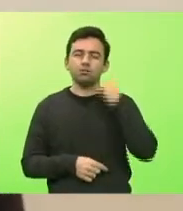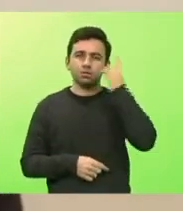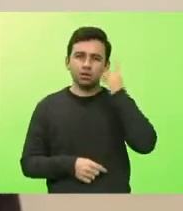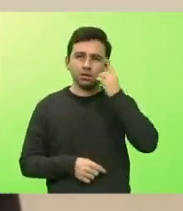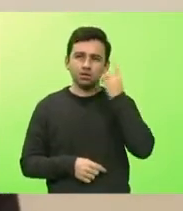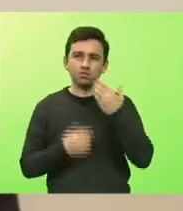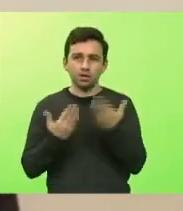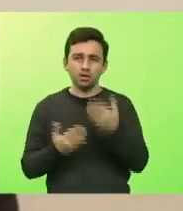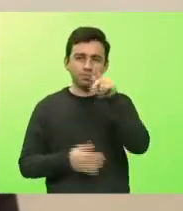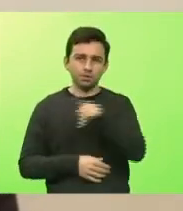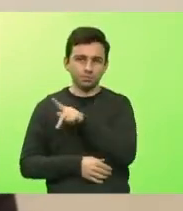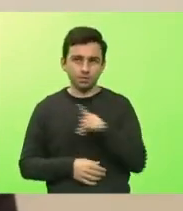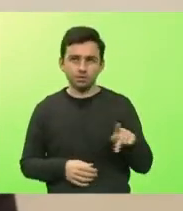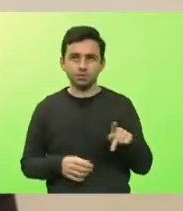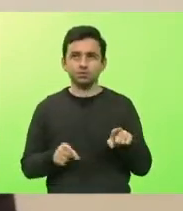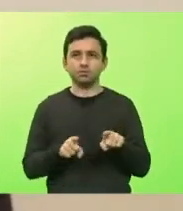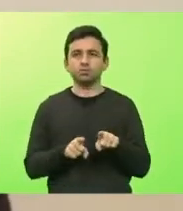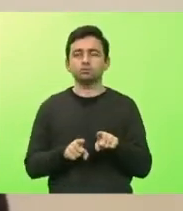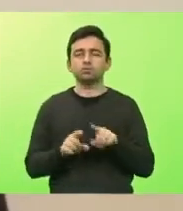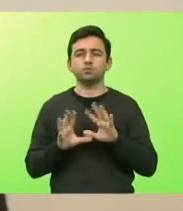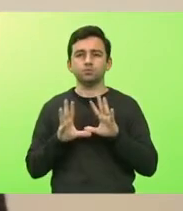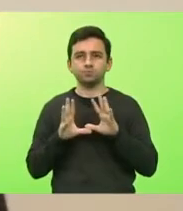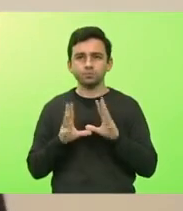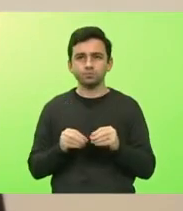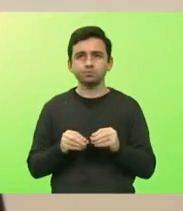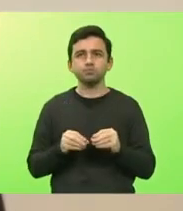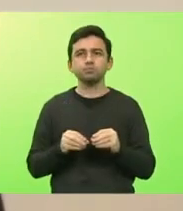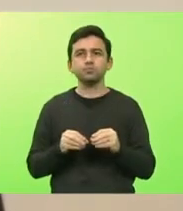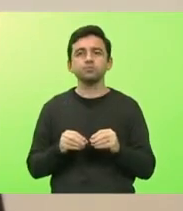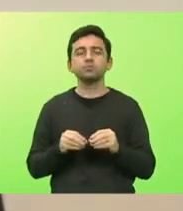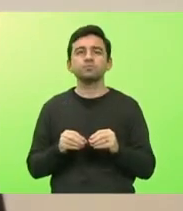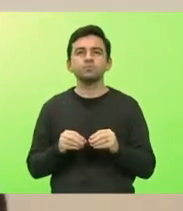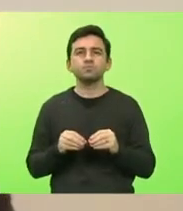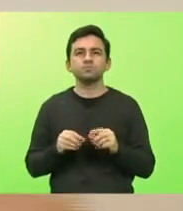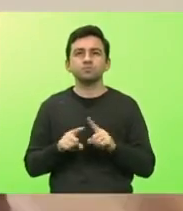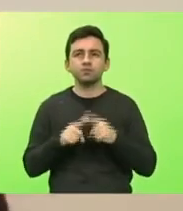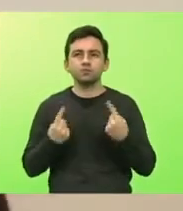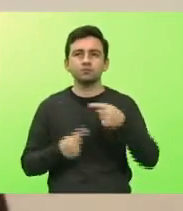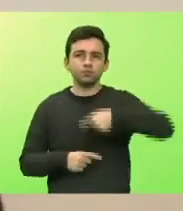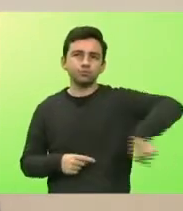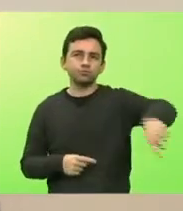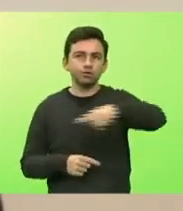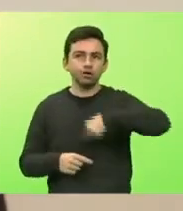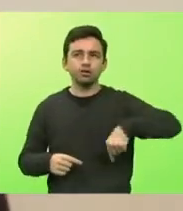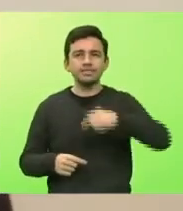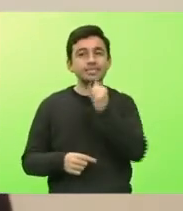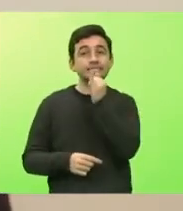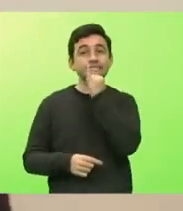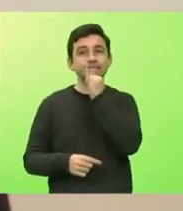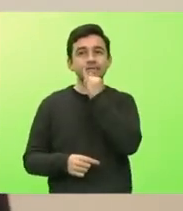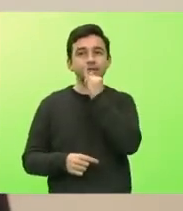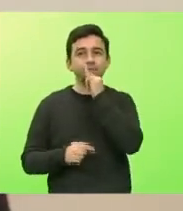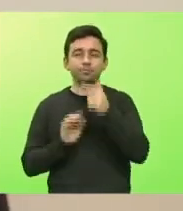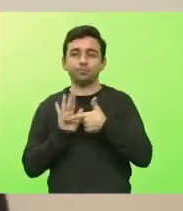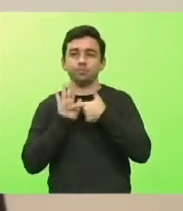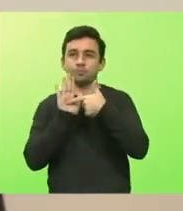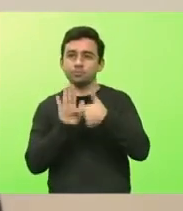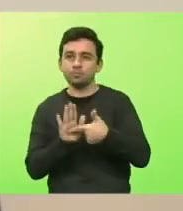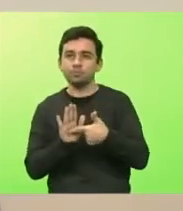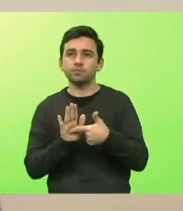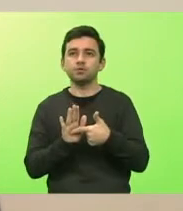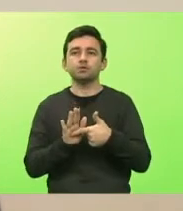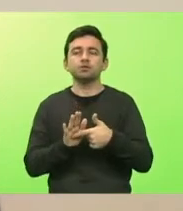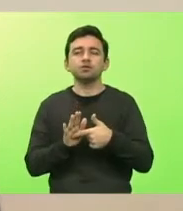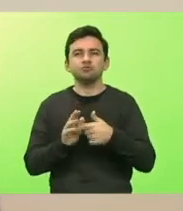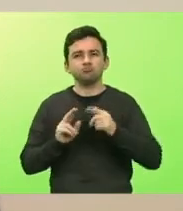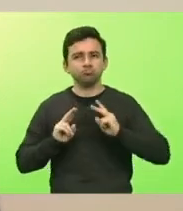da Frente Parlamentar a nível de Brasil, e nós estamos estimulando a apicultura para que ela continue